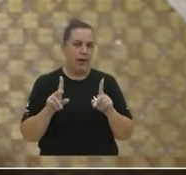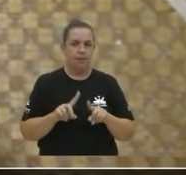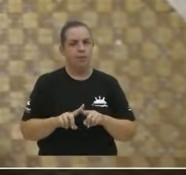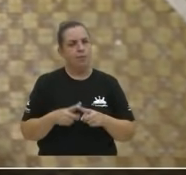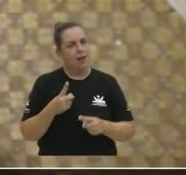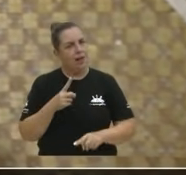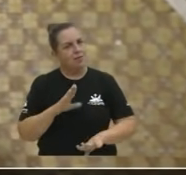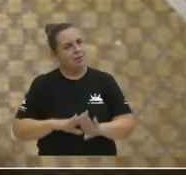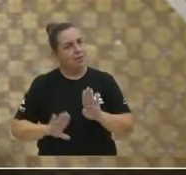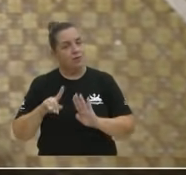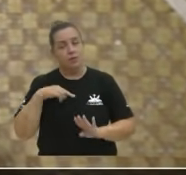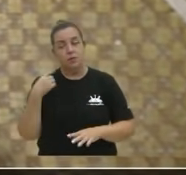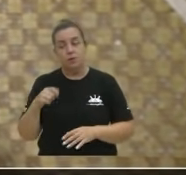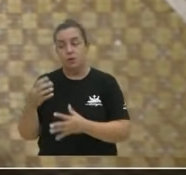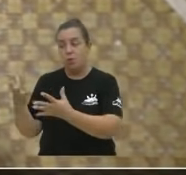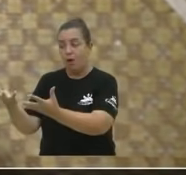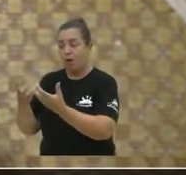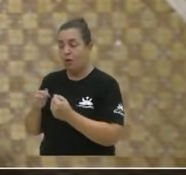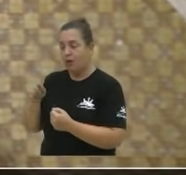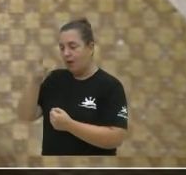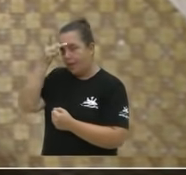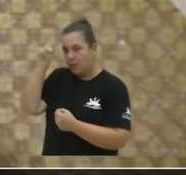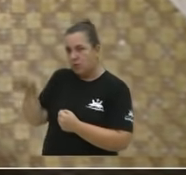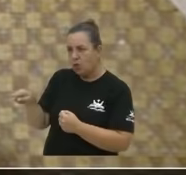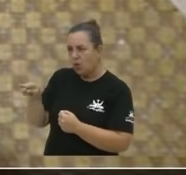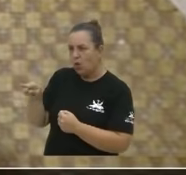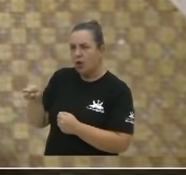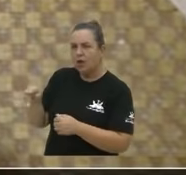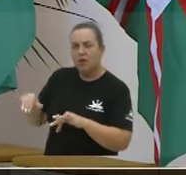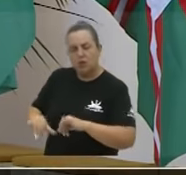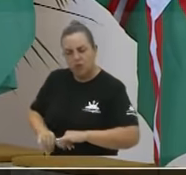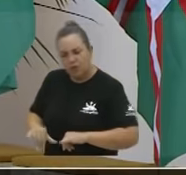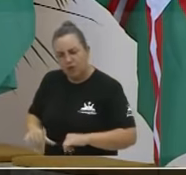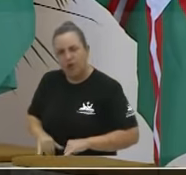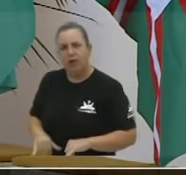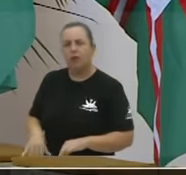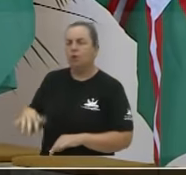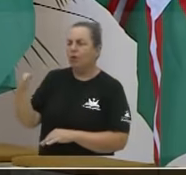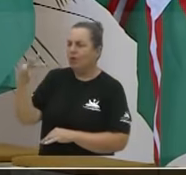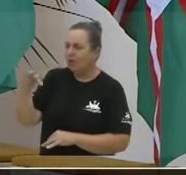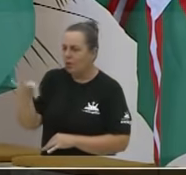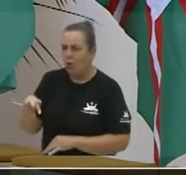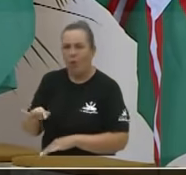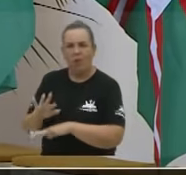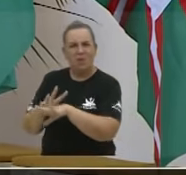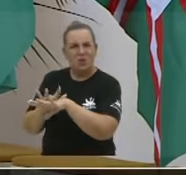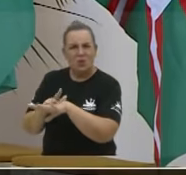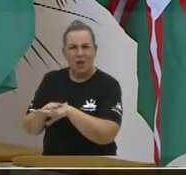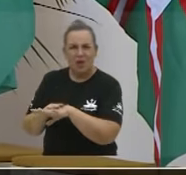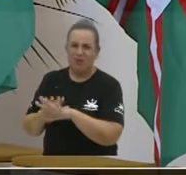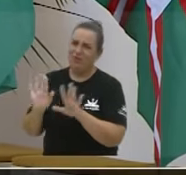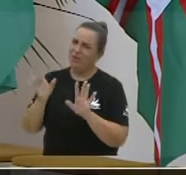nós precisamos acolher o outro na sua dor, na sua ferida, e não é fácil.